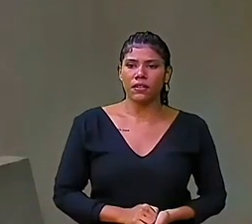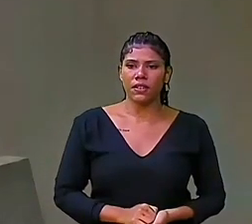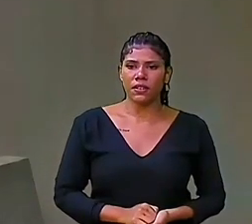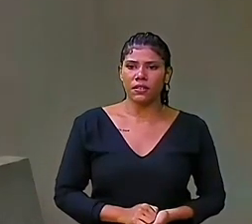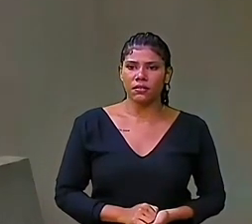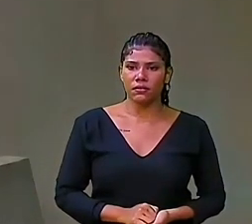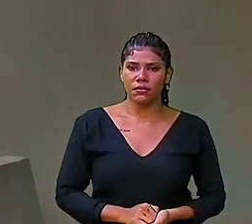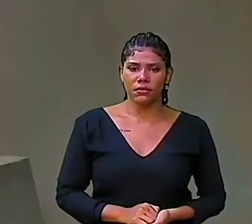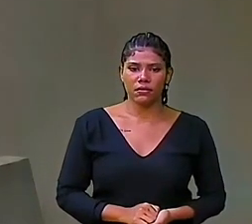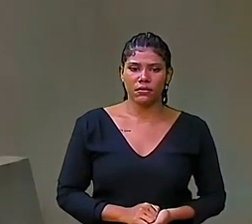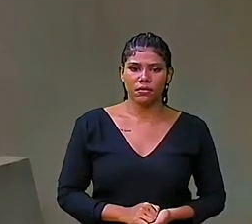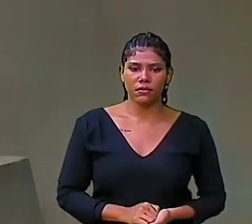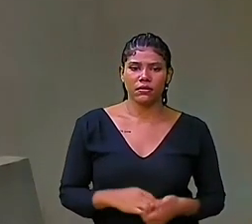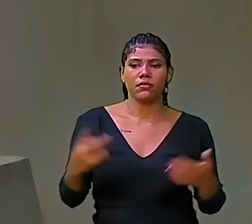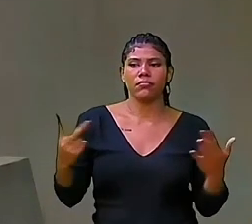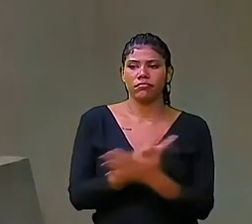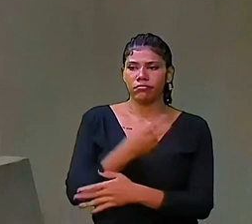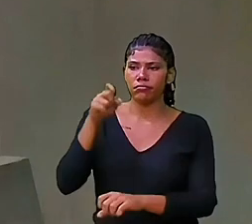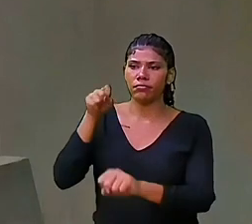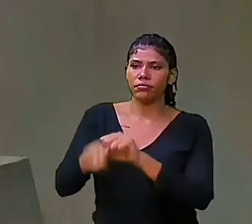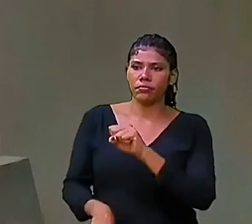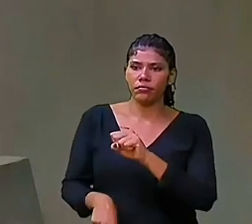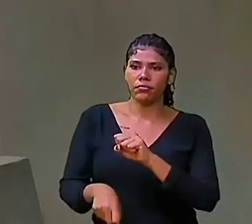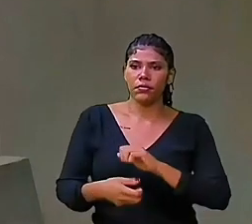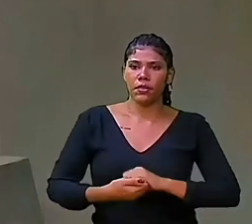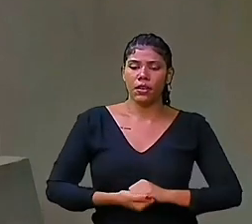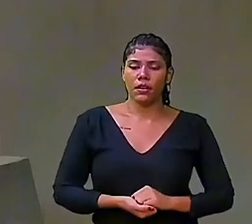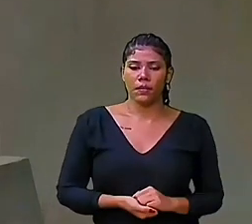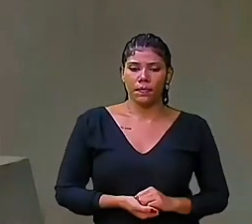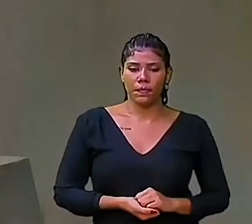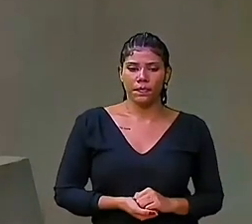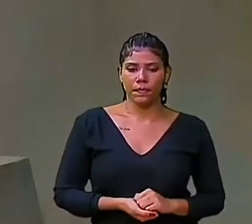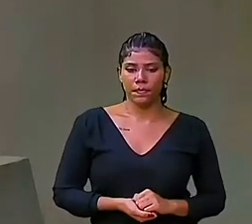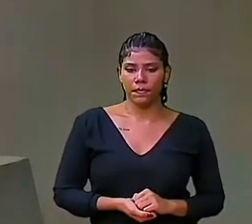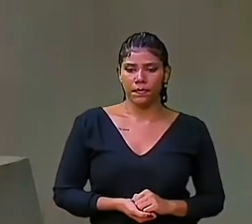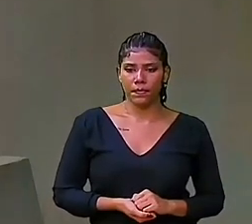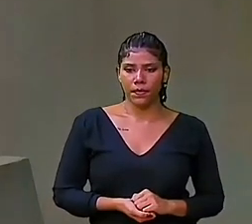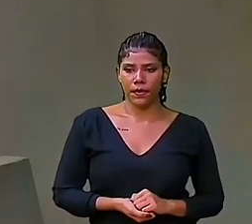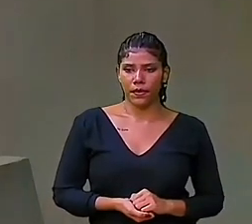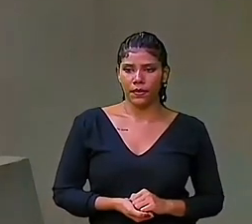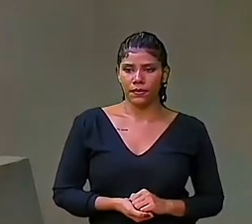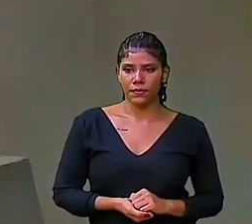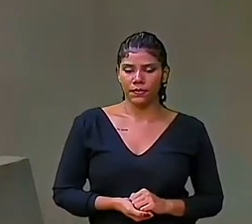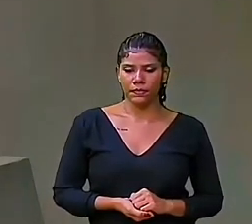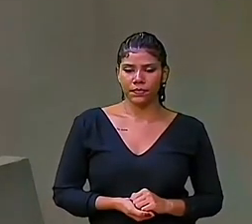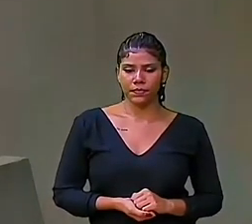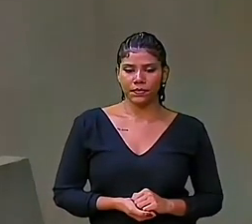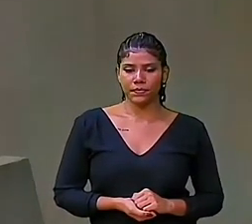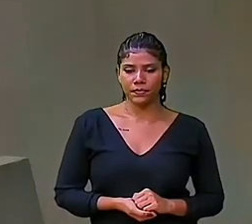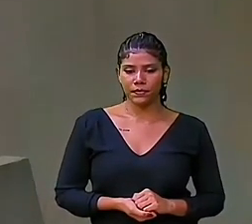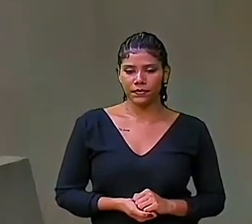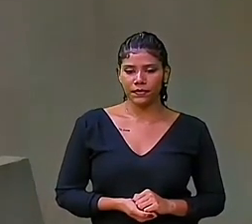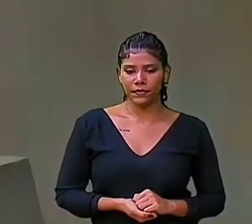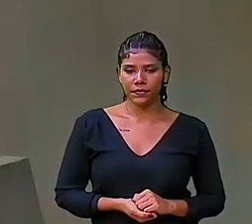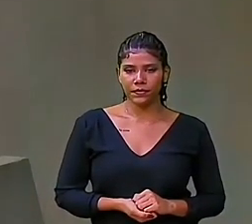E foi morta numa execução. Como ainda a política ainda é um lugar hostil às